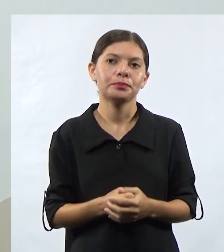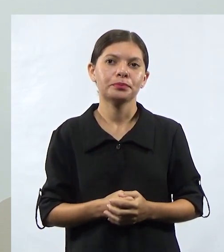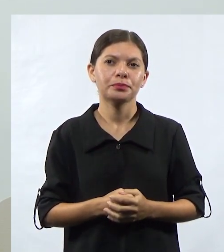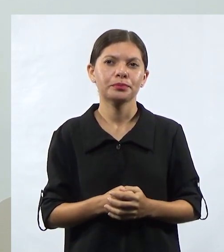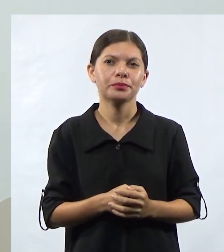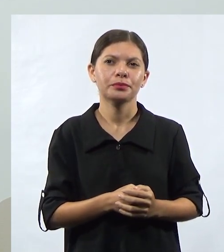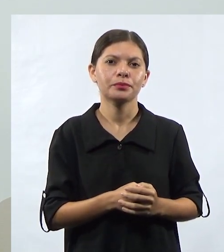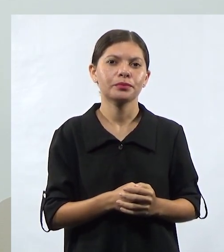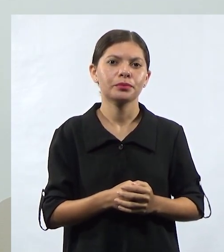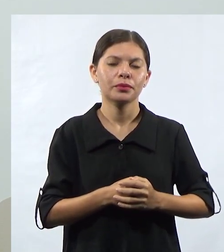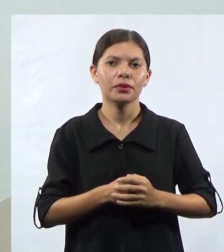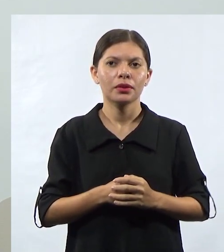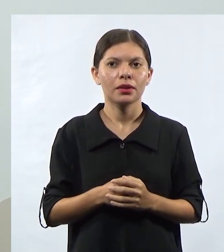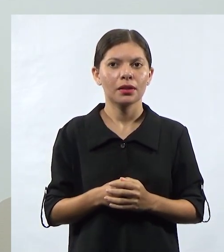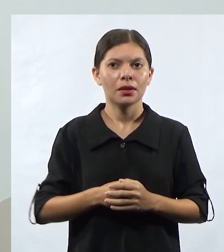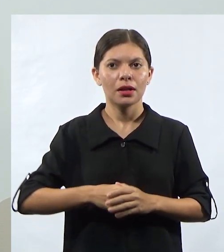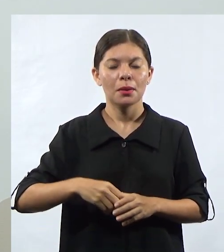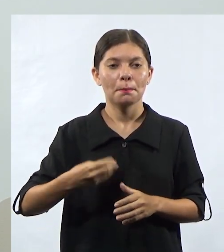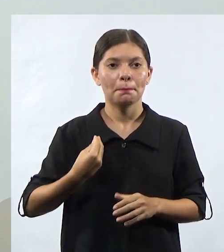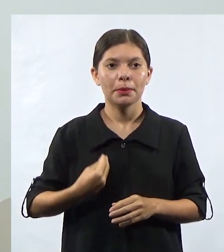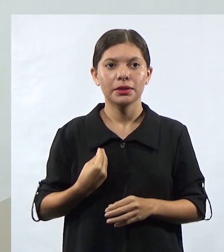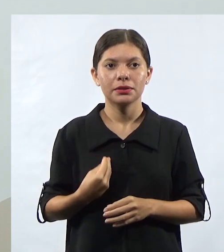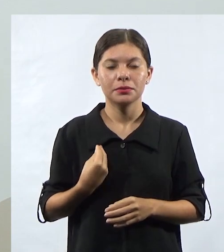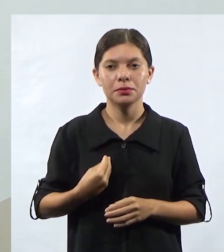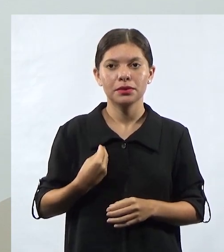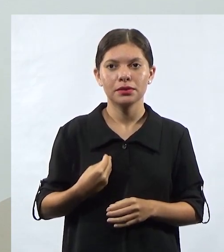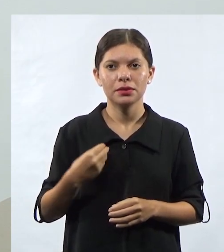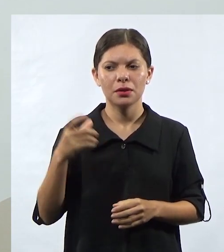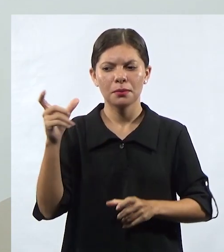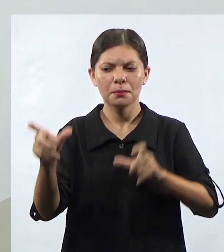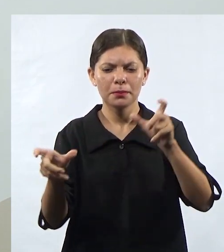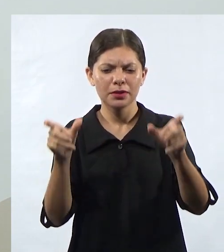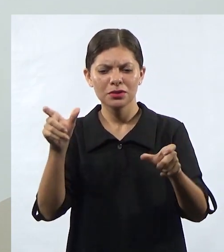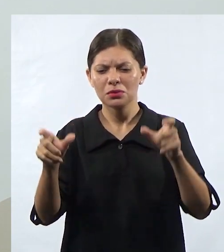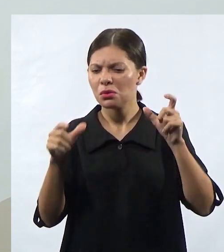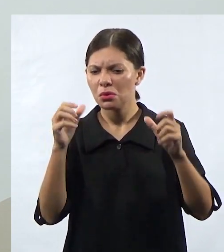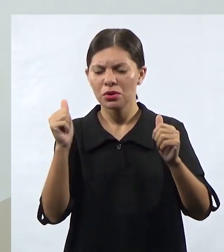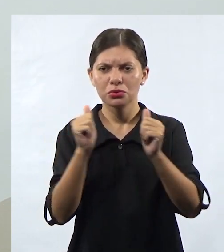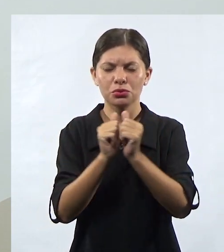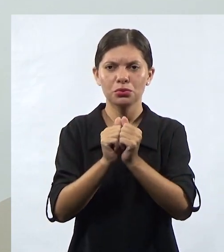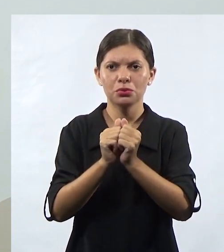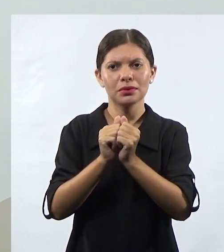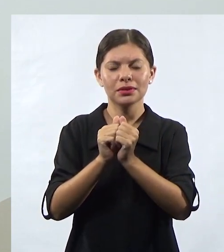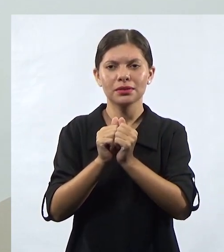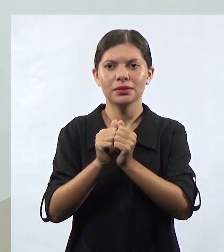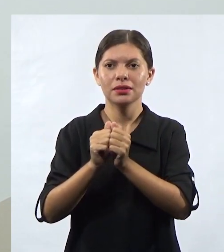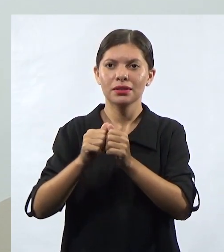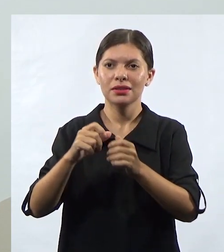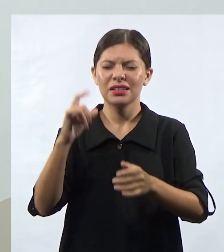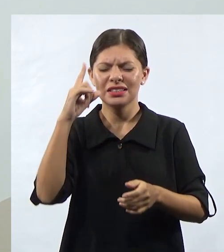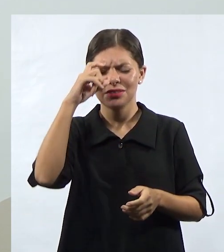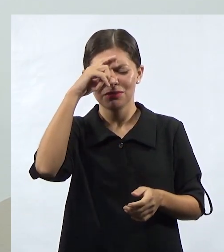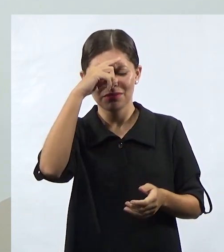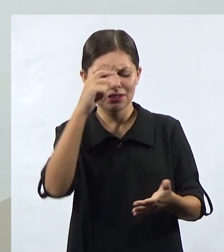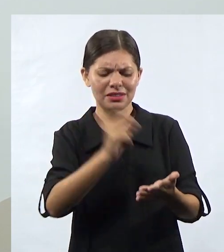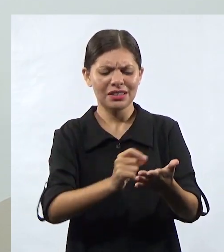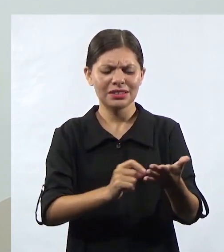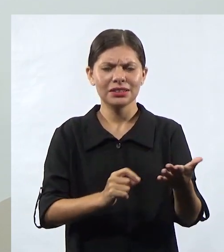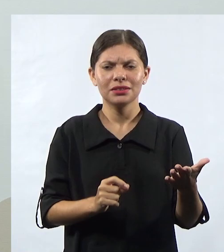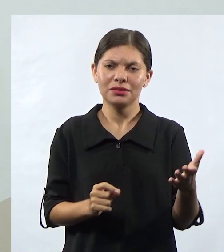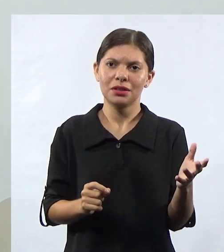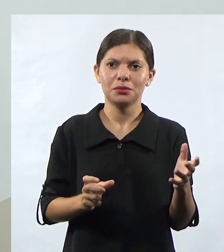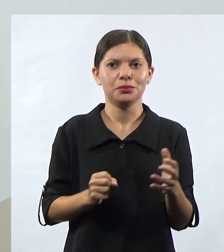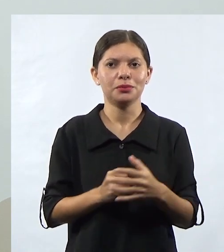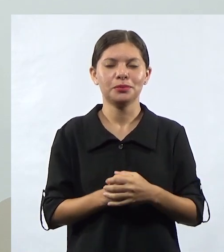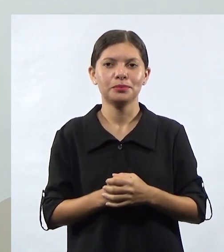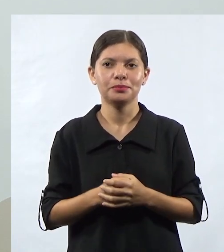momentos de alta participação e de pessoas participando ao mesmo tempo. Então é difícil, às vezes, você tomar nota de tudo. Então você pode